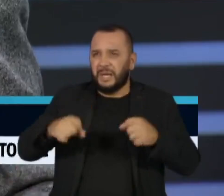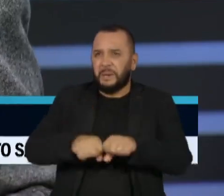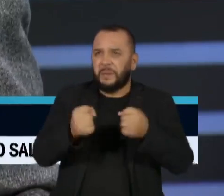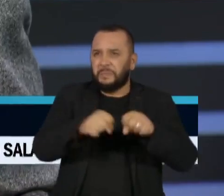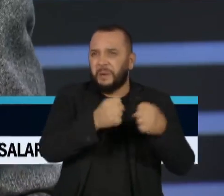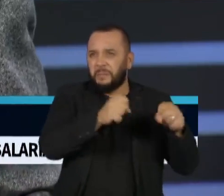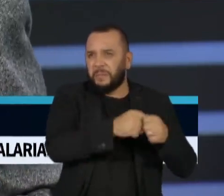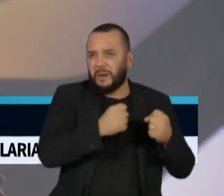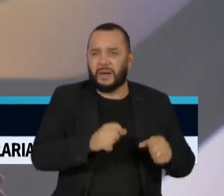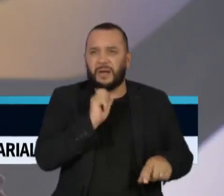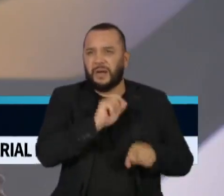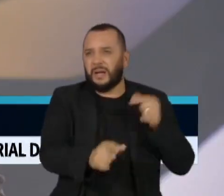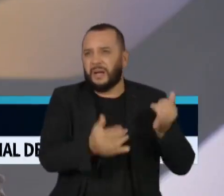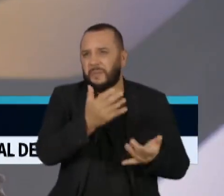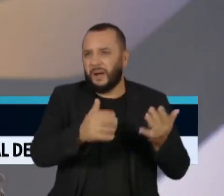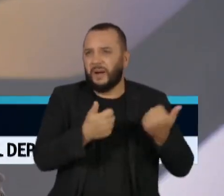vandalismo Total queimar o ônibus tentar jogar pelo